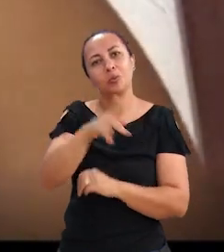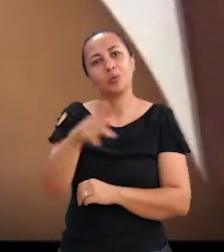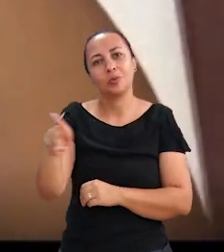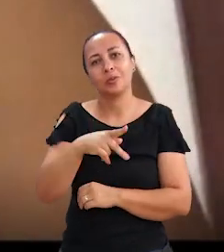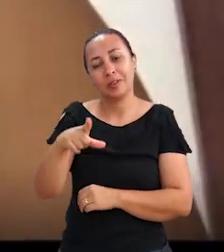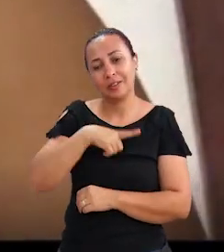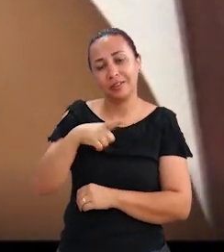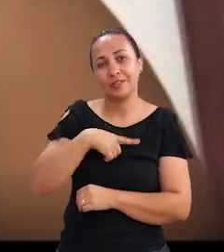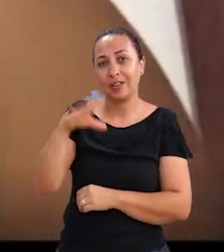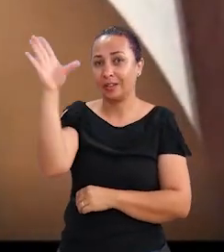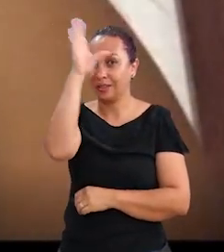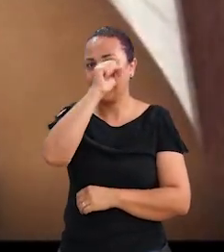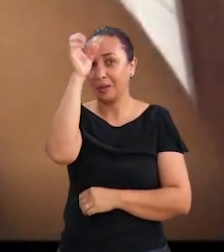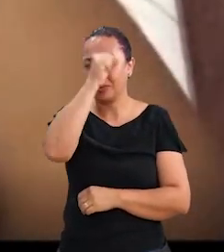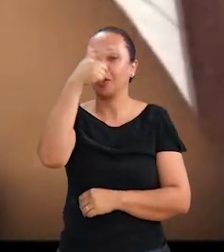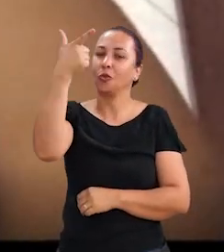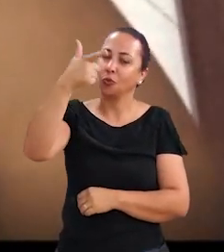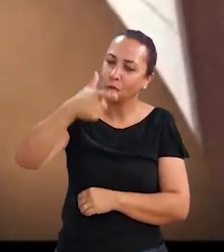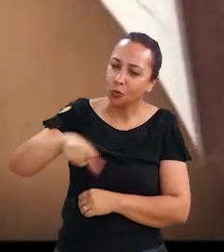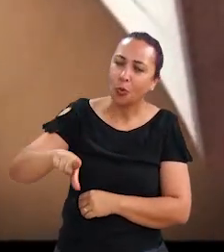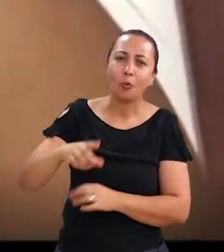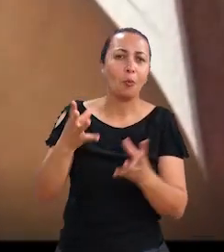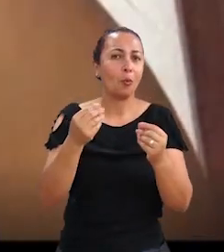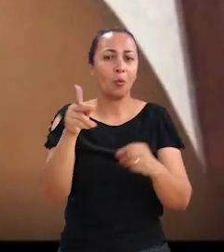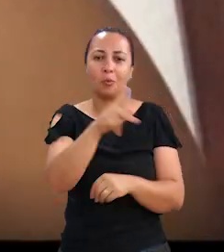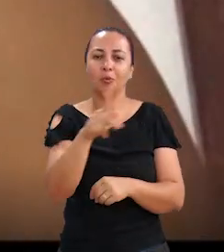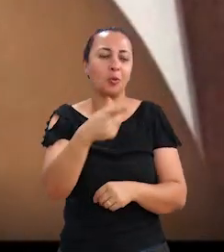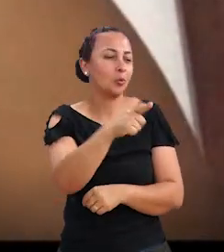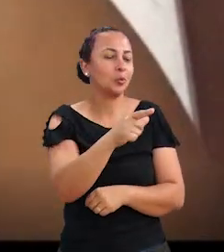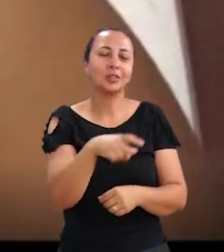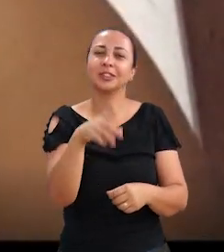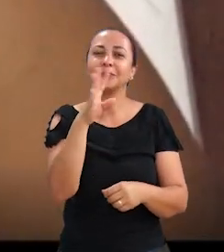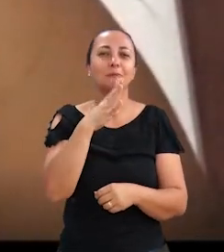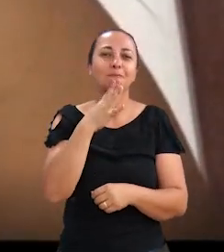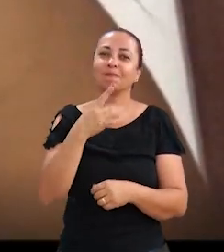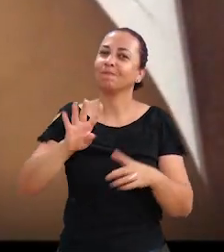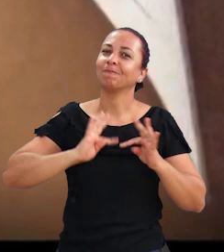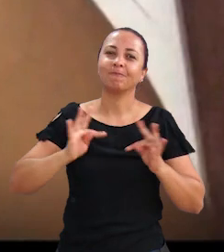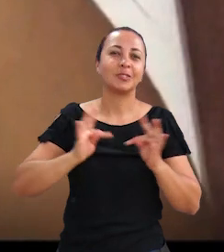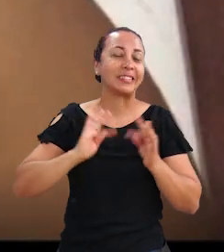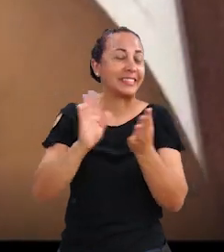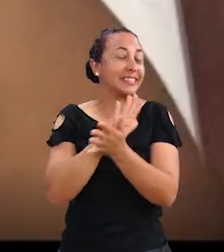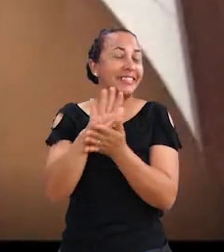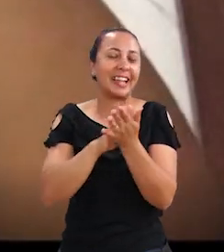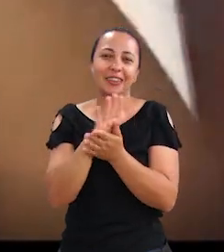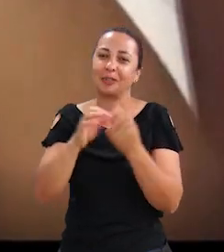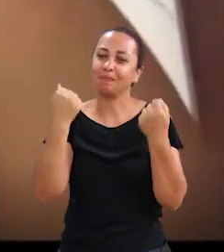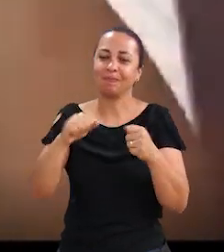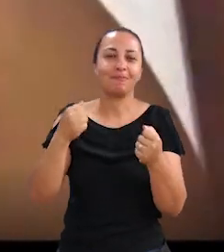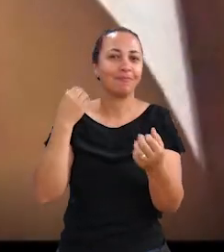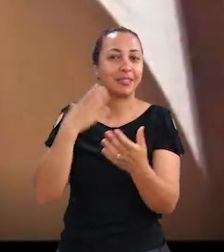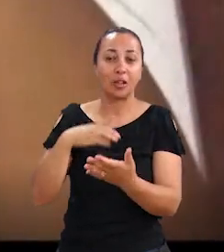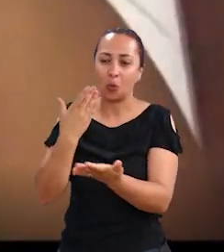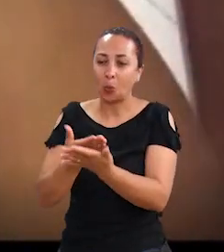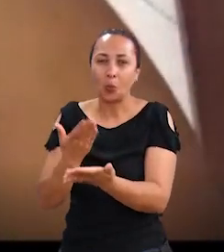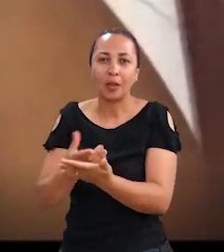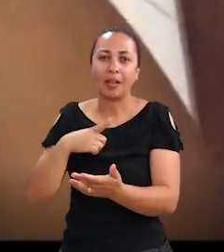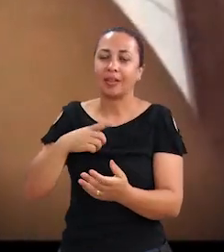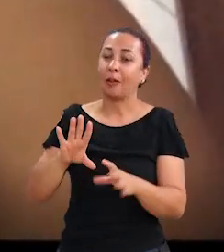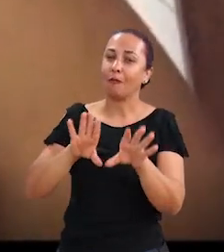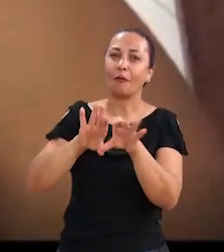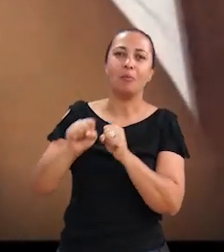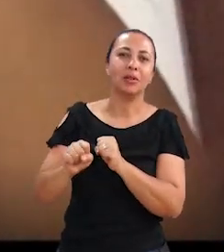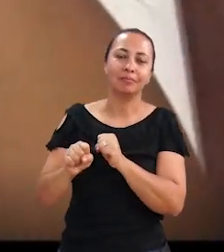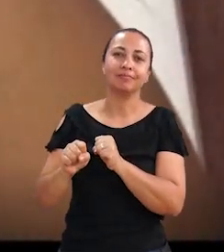professores tiveram que aprender novamente. Muitos não tinham esse conhecimento tecnológico, então tiveram que estudar, tiveram que ter